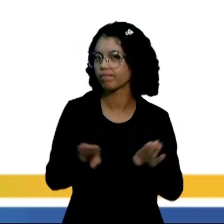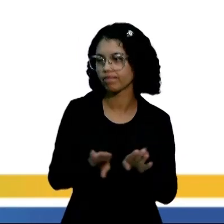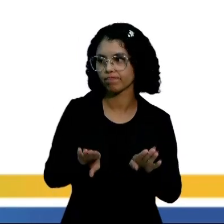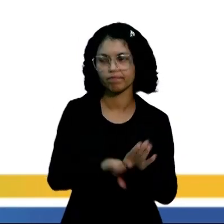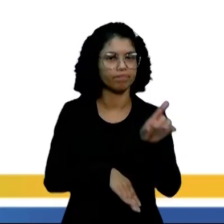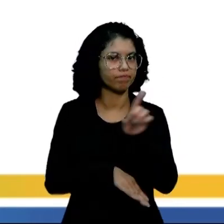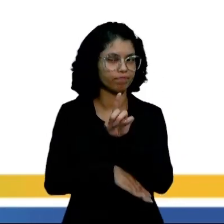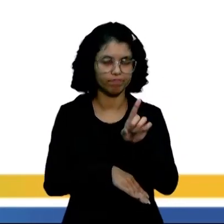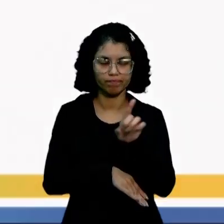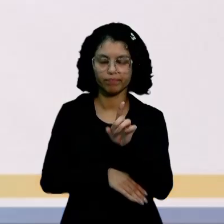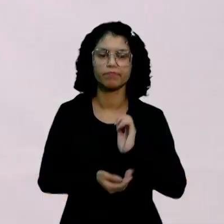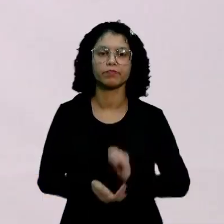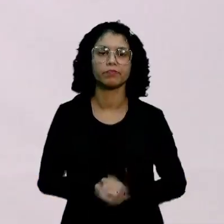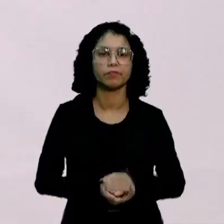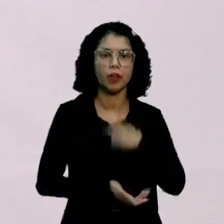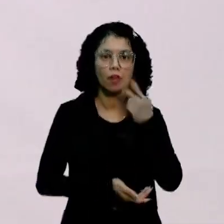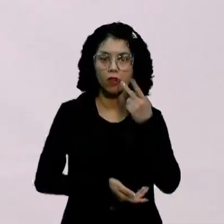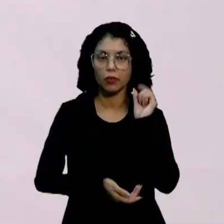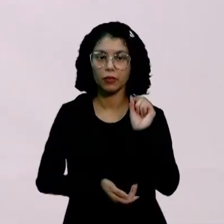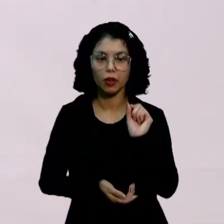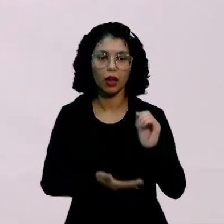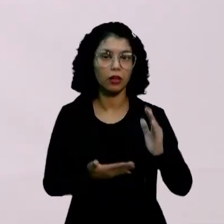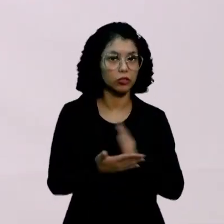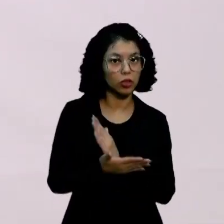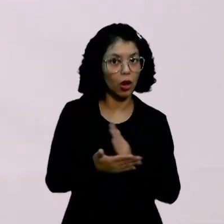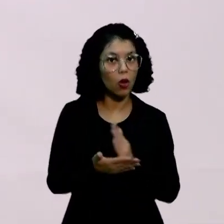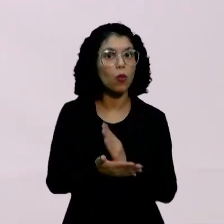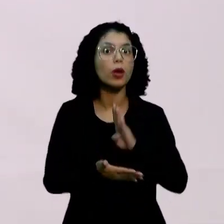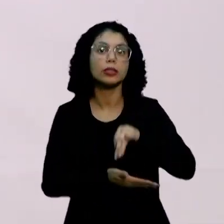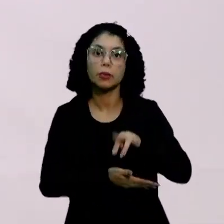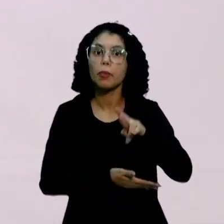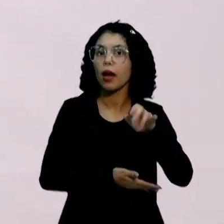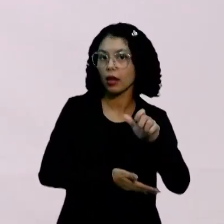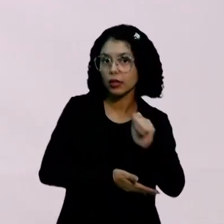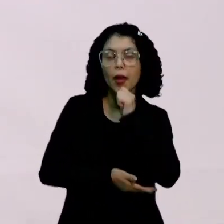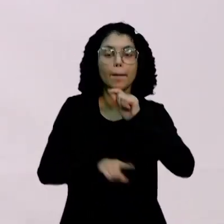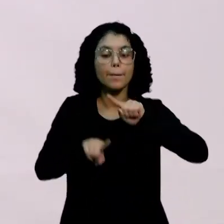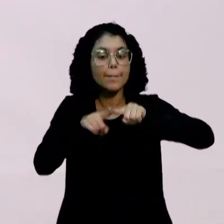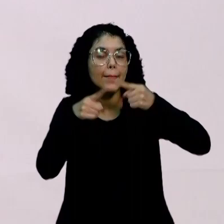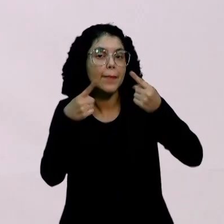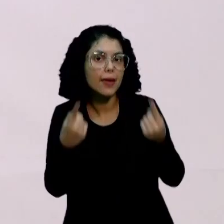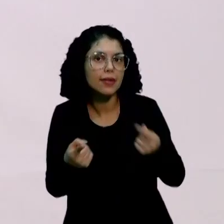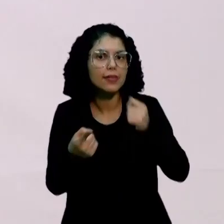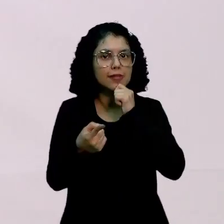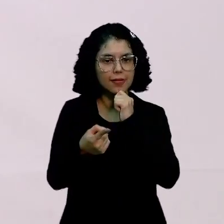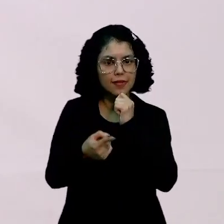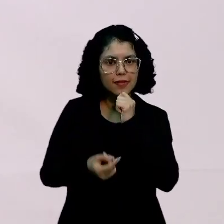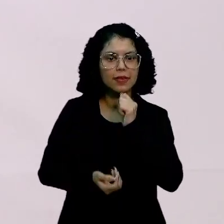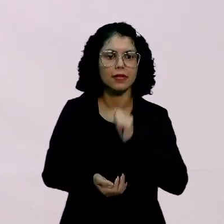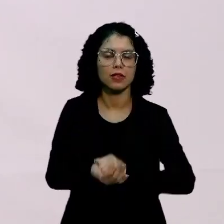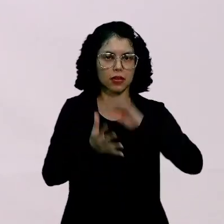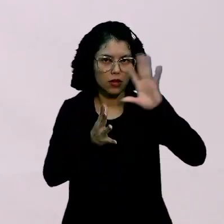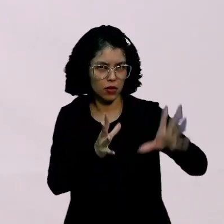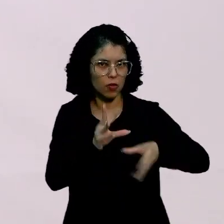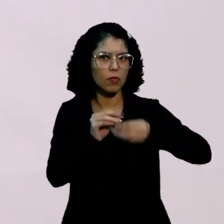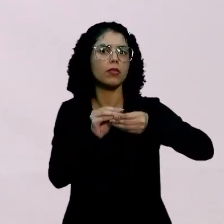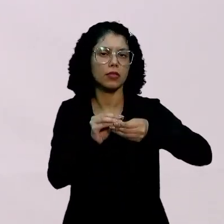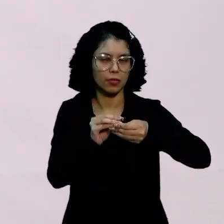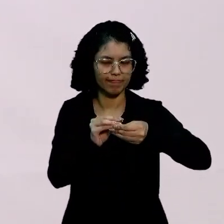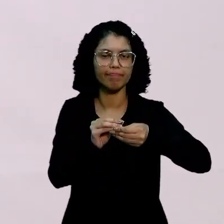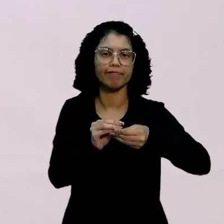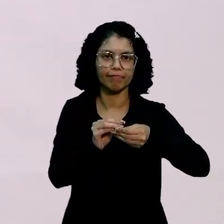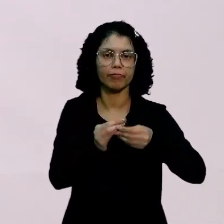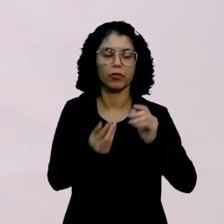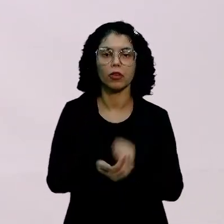Também não. Eles estão falando de algumas marcas, porém essas marcas não estão completamente